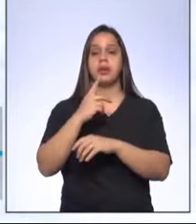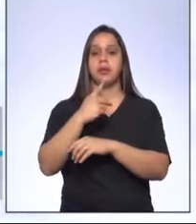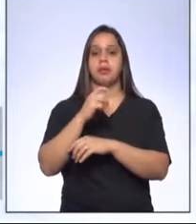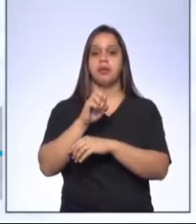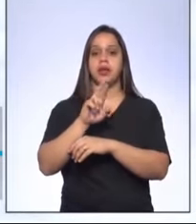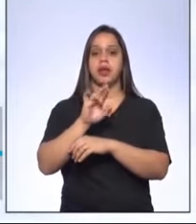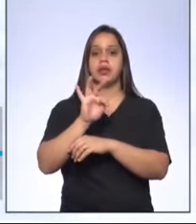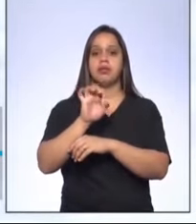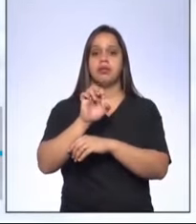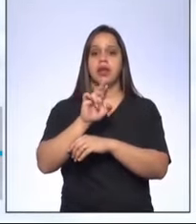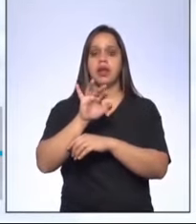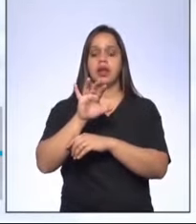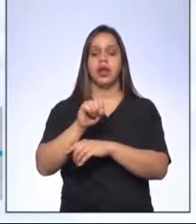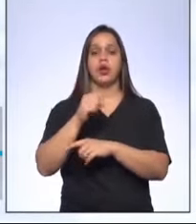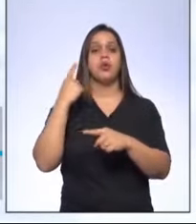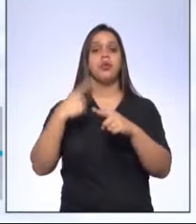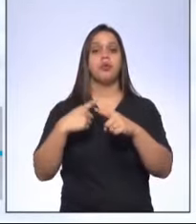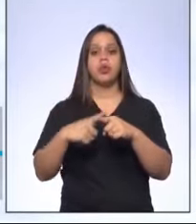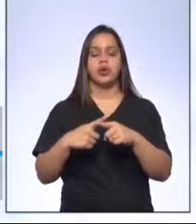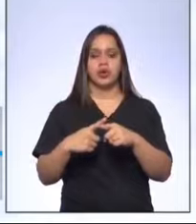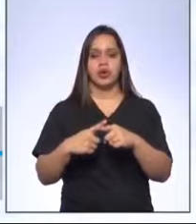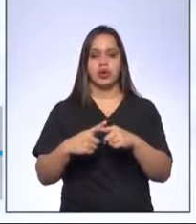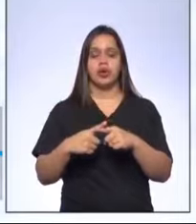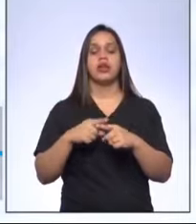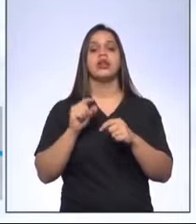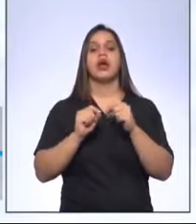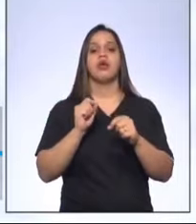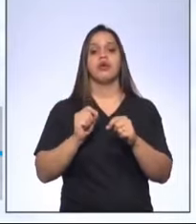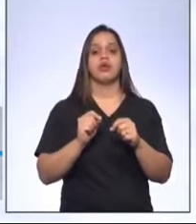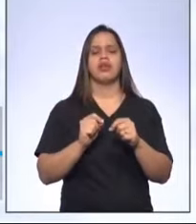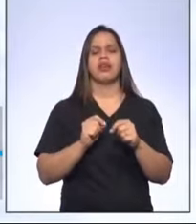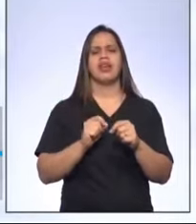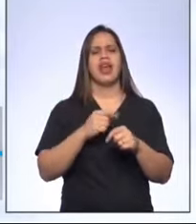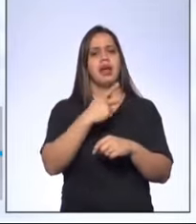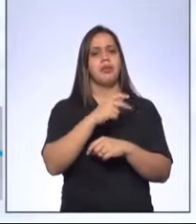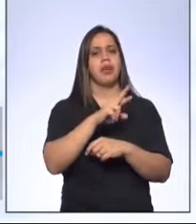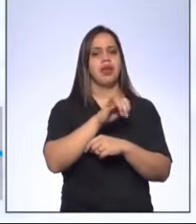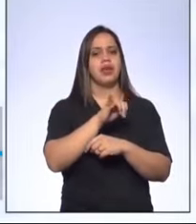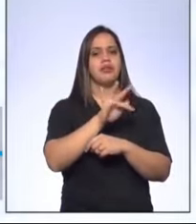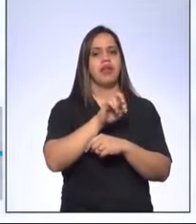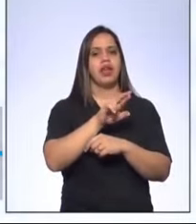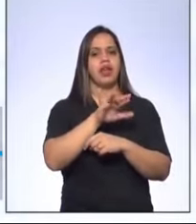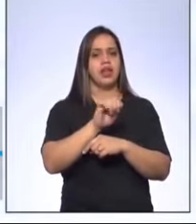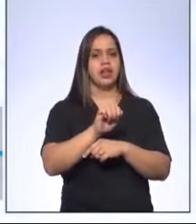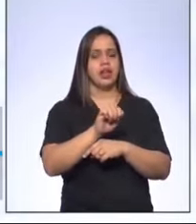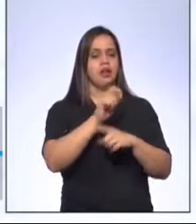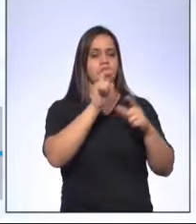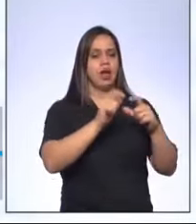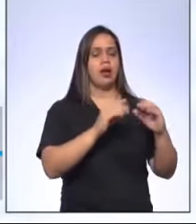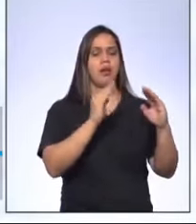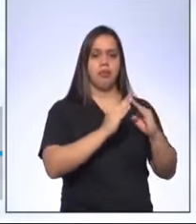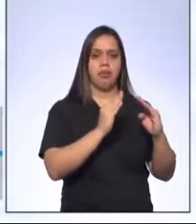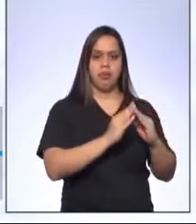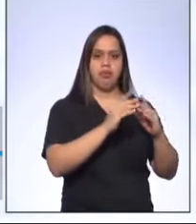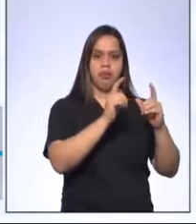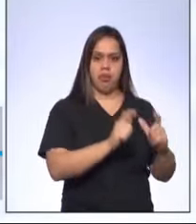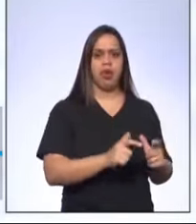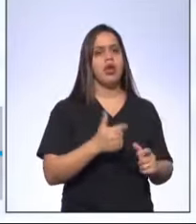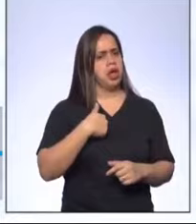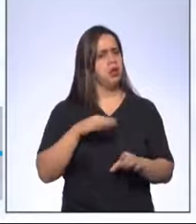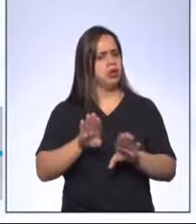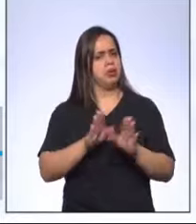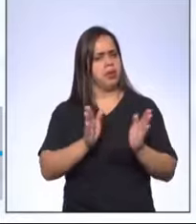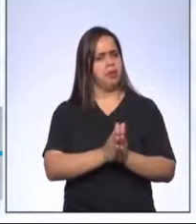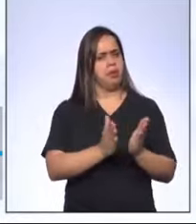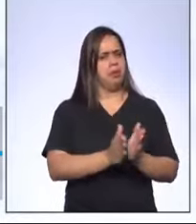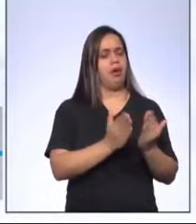periferia. Tá, gente? Então, o que é periferia? Tem gente que fala, periferia é lugar onde mora pobre. Não, eu sou pobre, moro na periferia, tá?